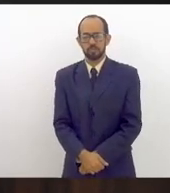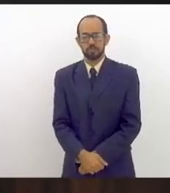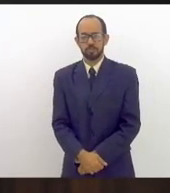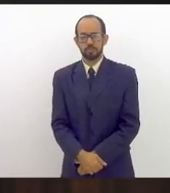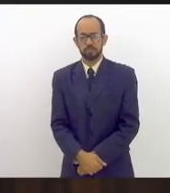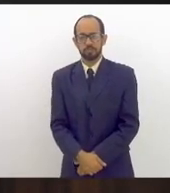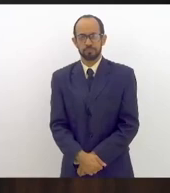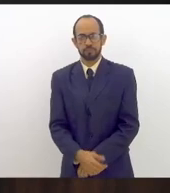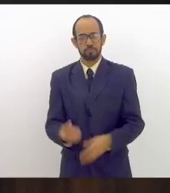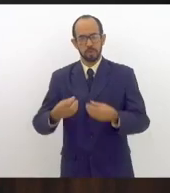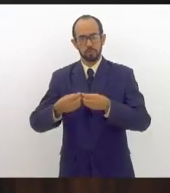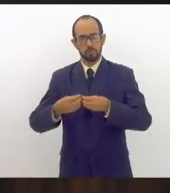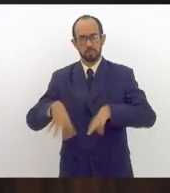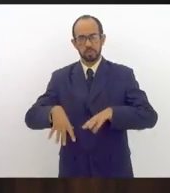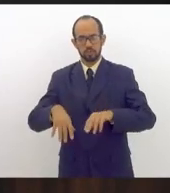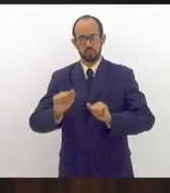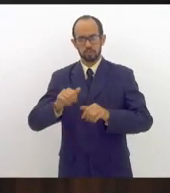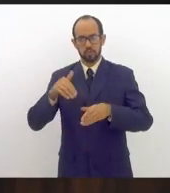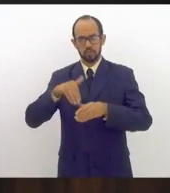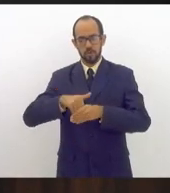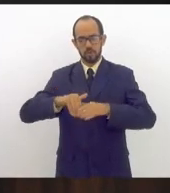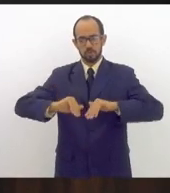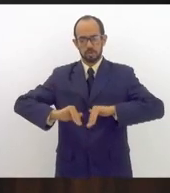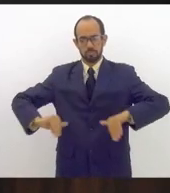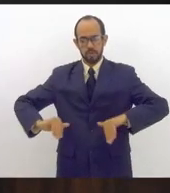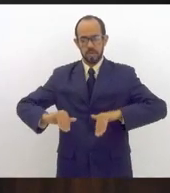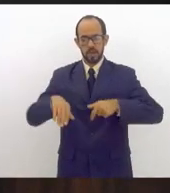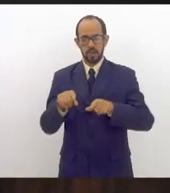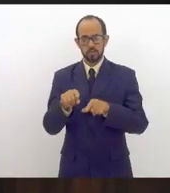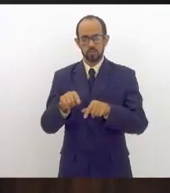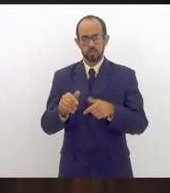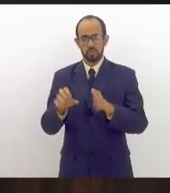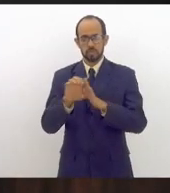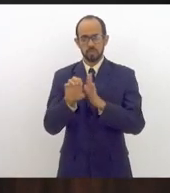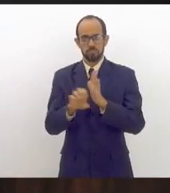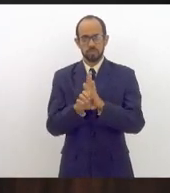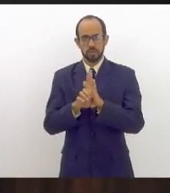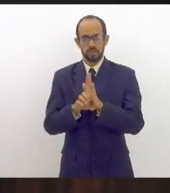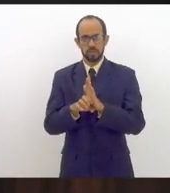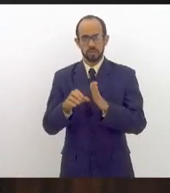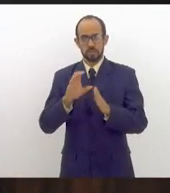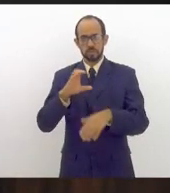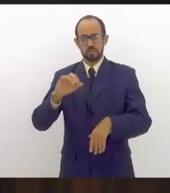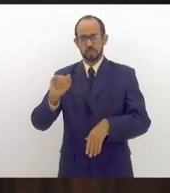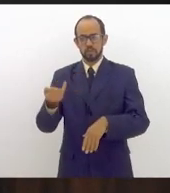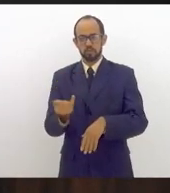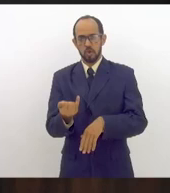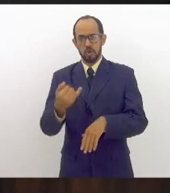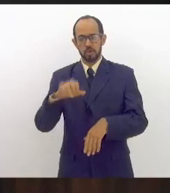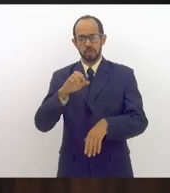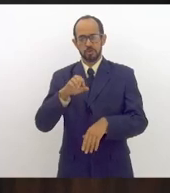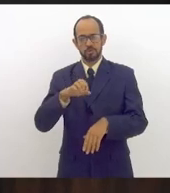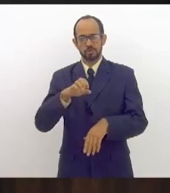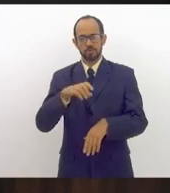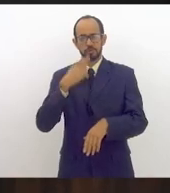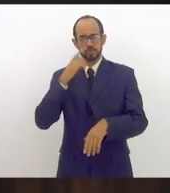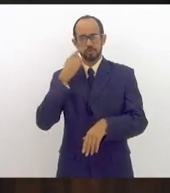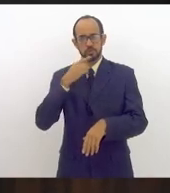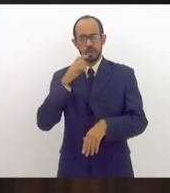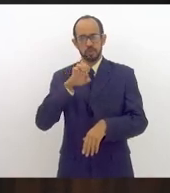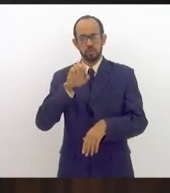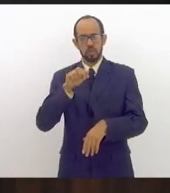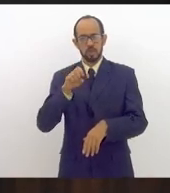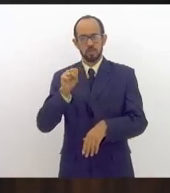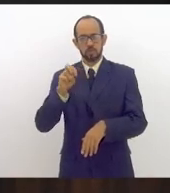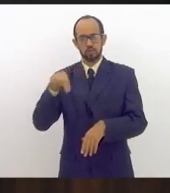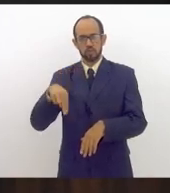pela prejudicabilidade, com voto separado, favorável com as emendas da Comissão de Constituição e Justiça, do deputado Edson Albertassi, relator original.